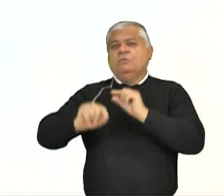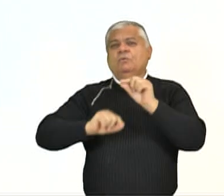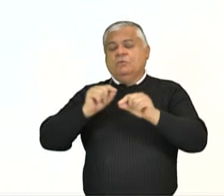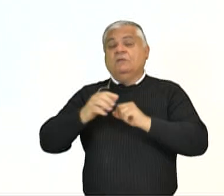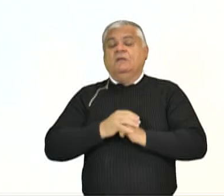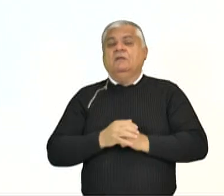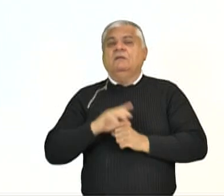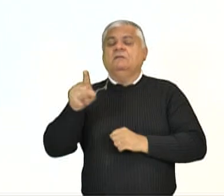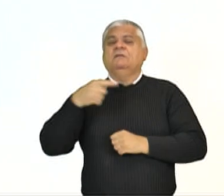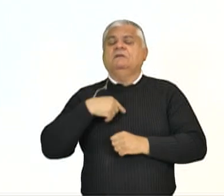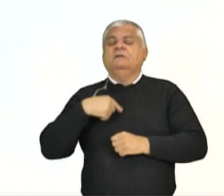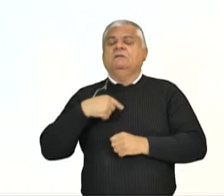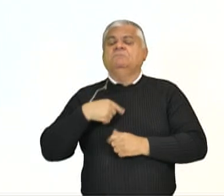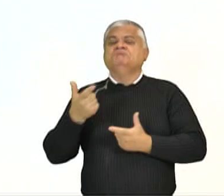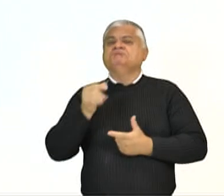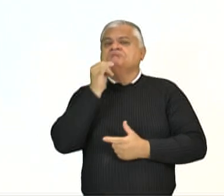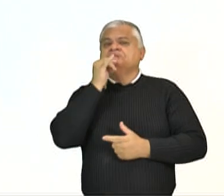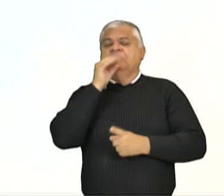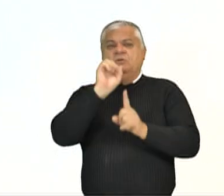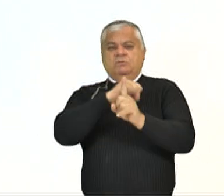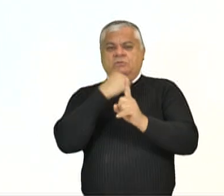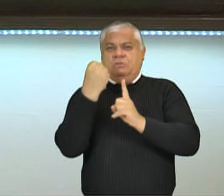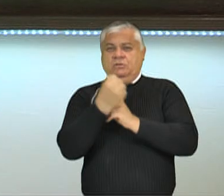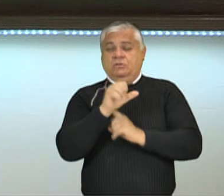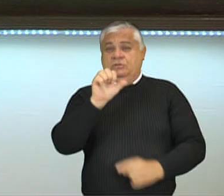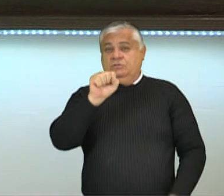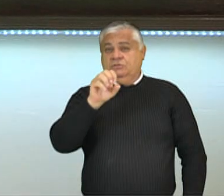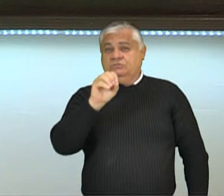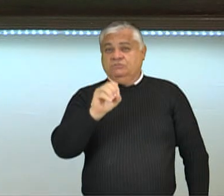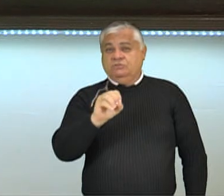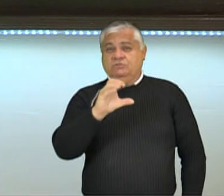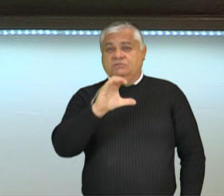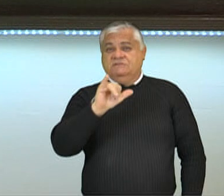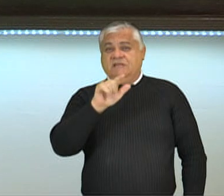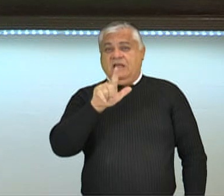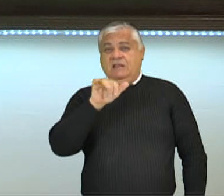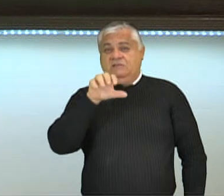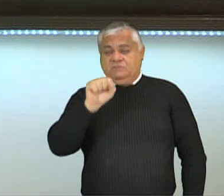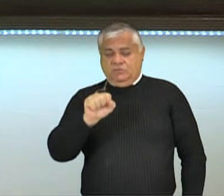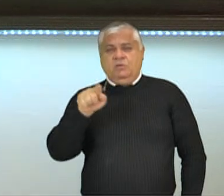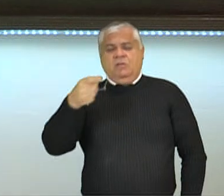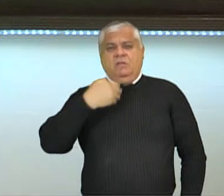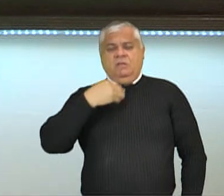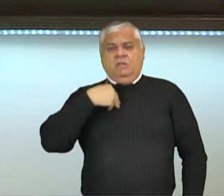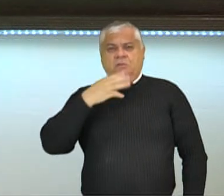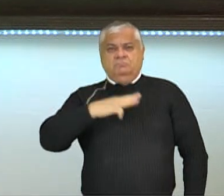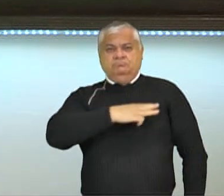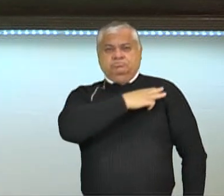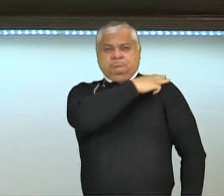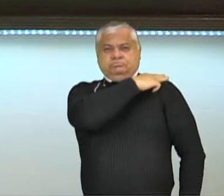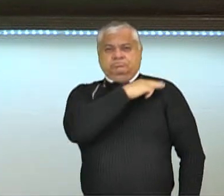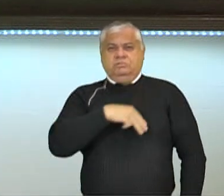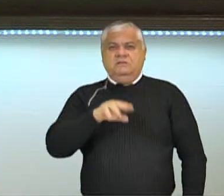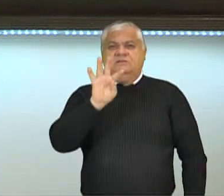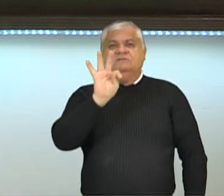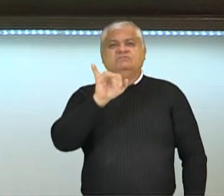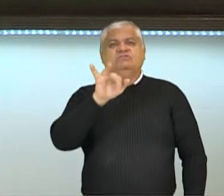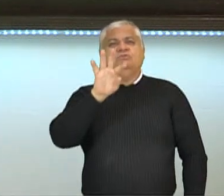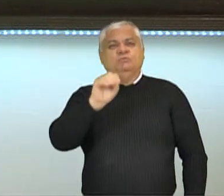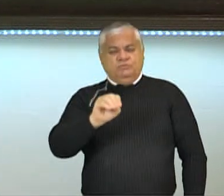um sistema socialista e estava sob a liderança do Marechal Tito, que era muito carismático e conseguia manter uma